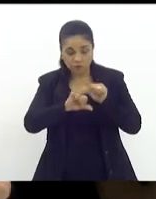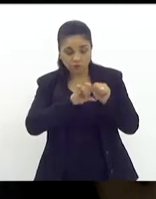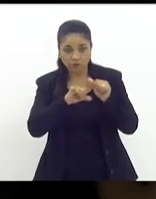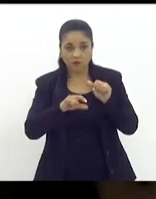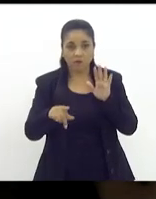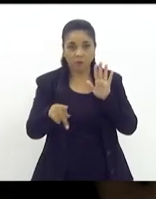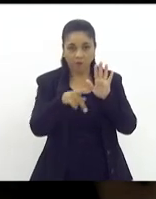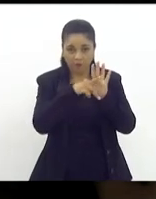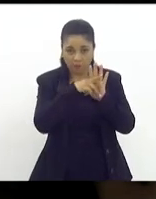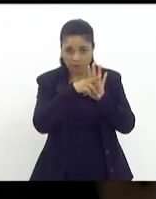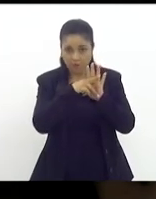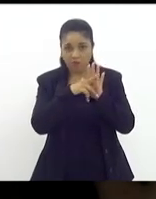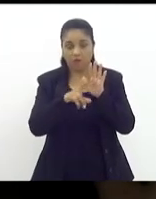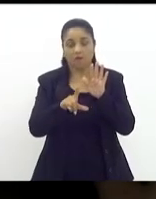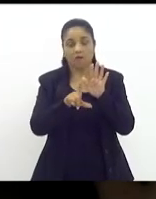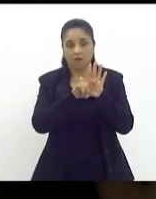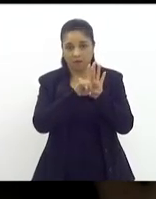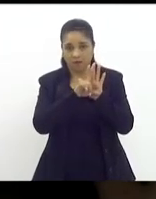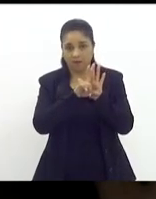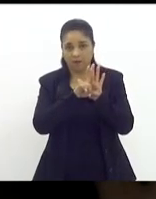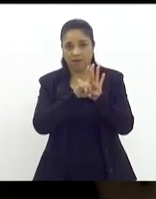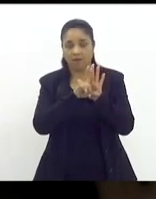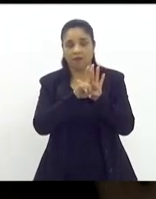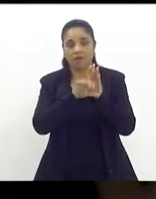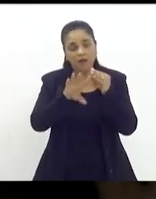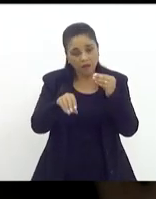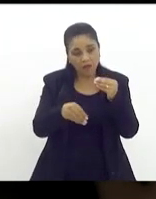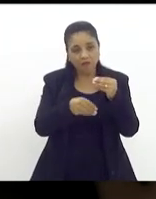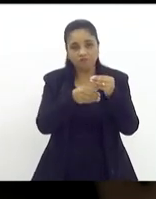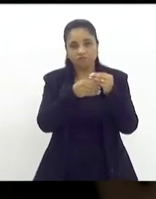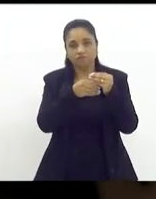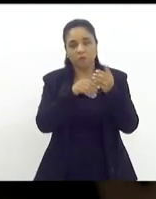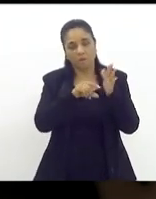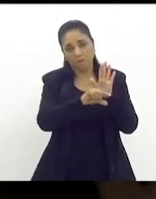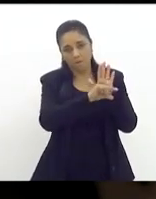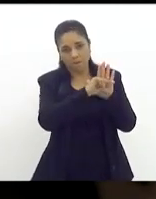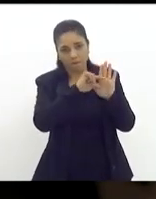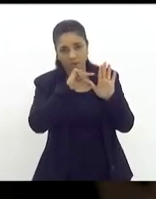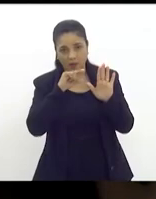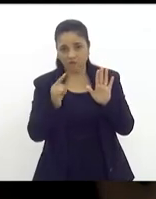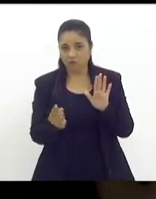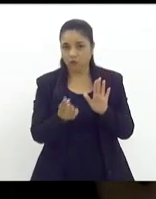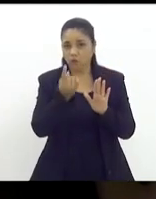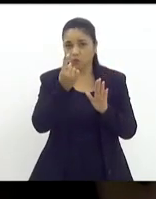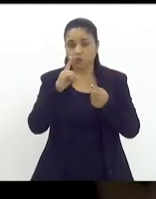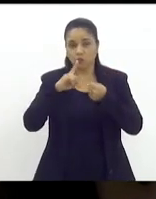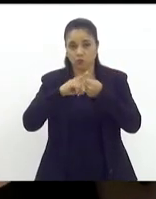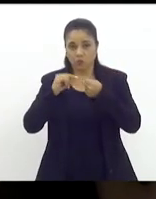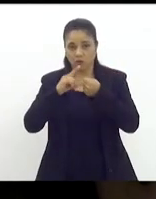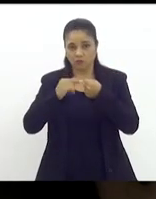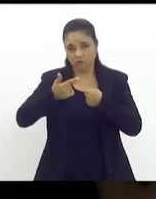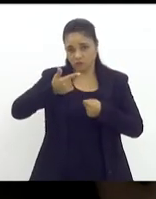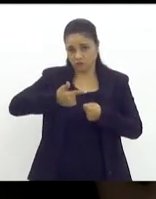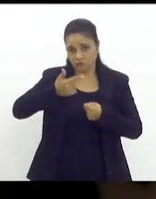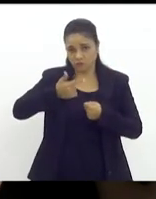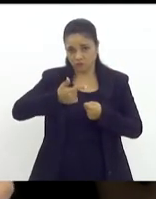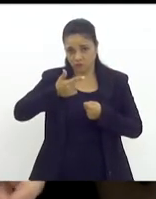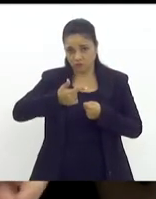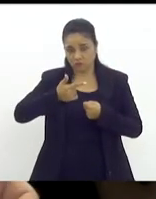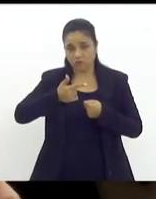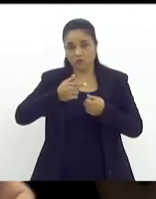lei e adicionava um parágrafo único no artigo 2º, estendendo